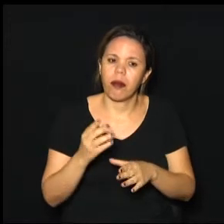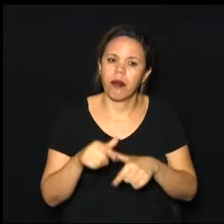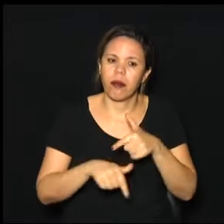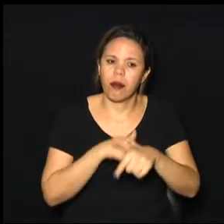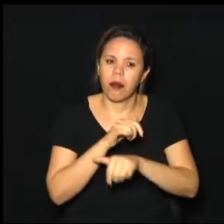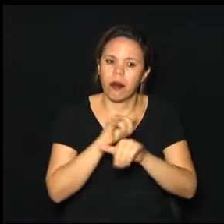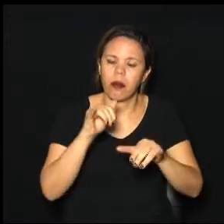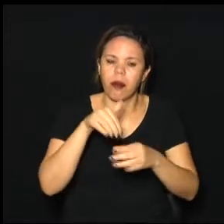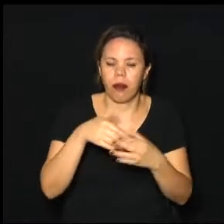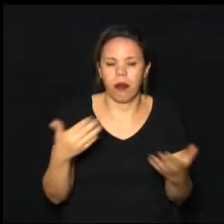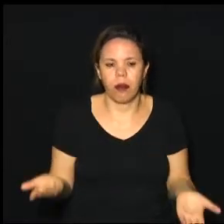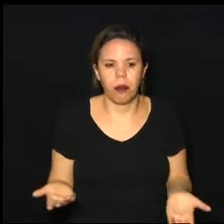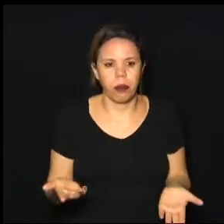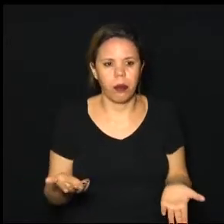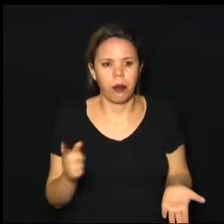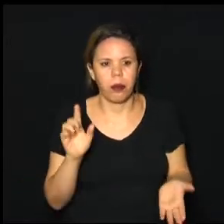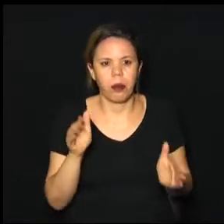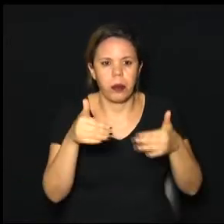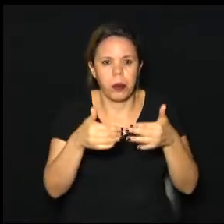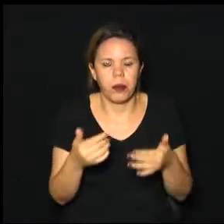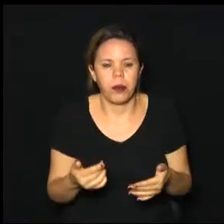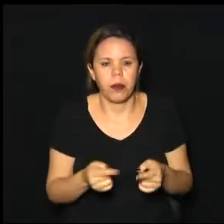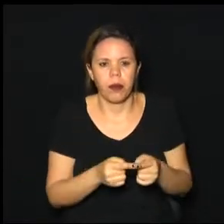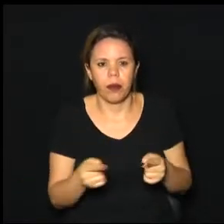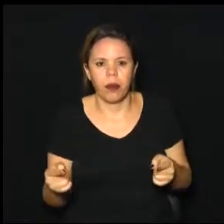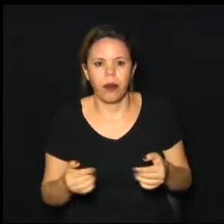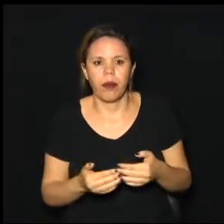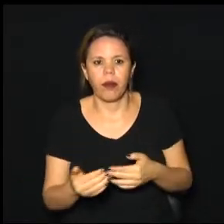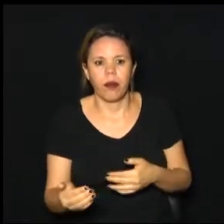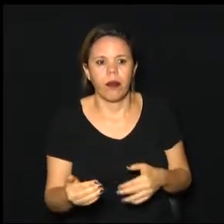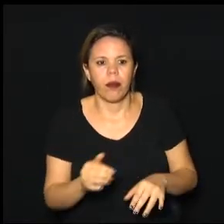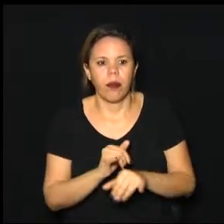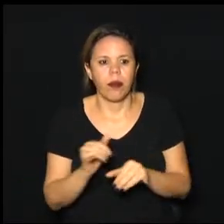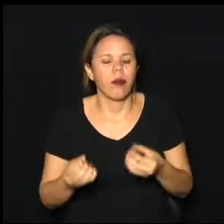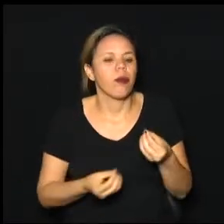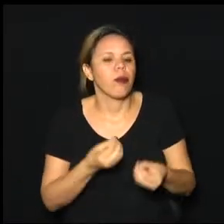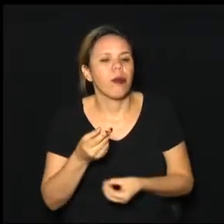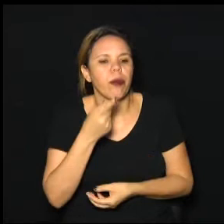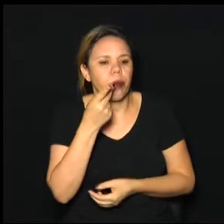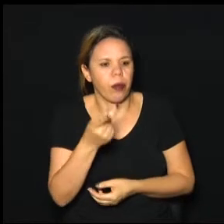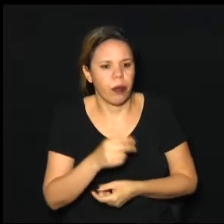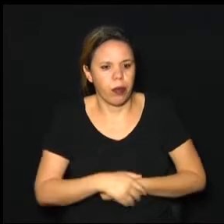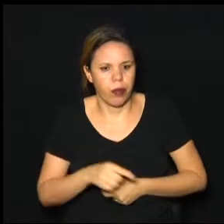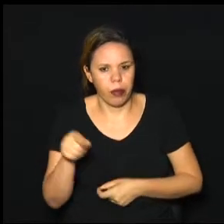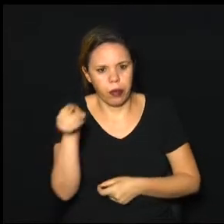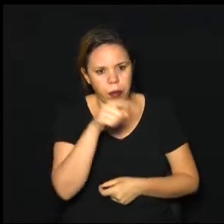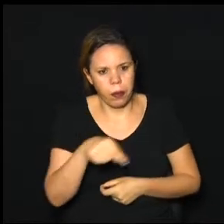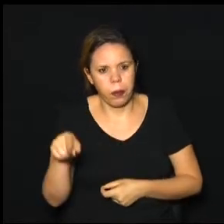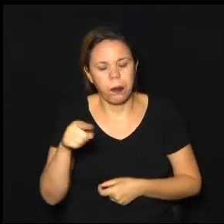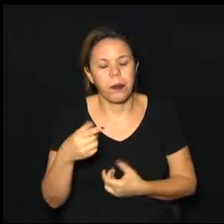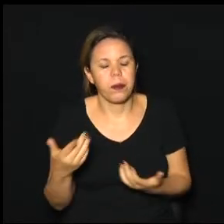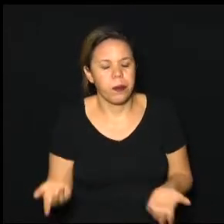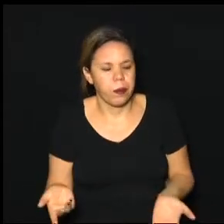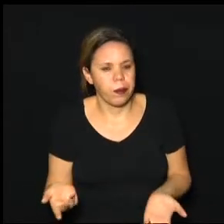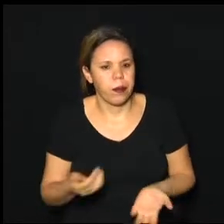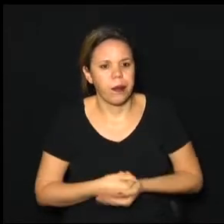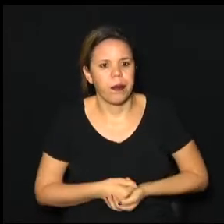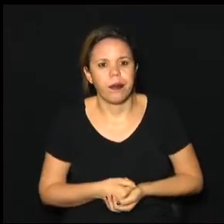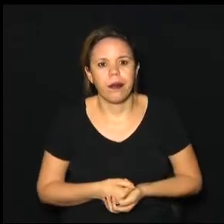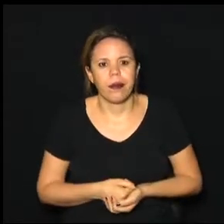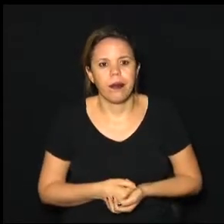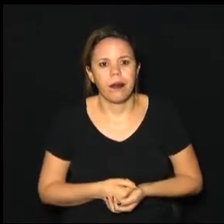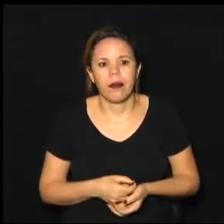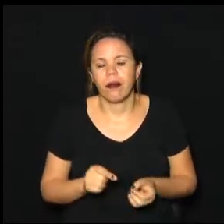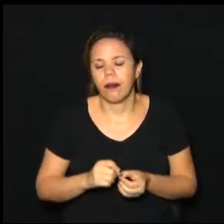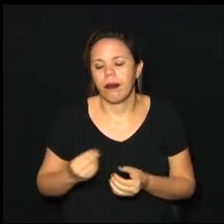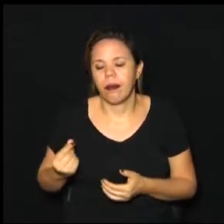campanhas eleitorais. Especificamente no período pré-campanha, o que eu quero dizer para vocês? Bom, não faz